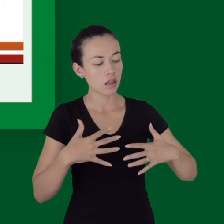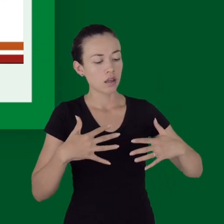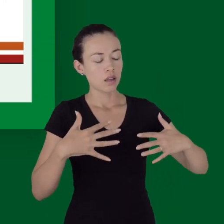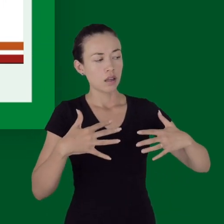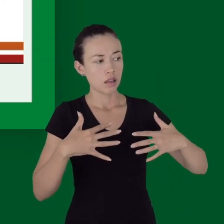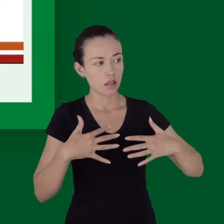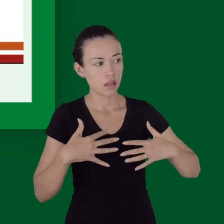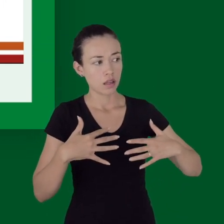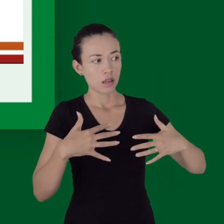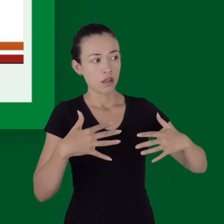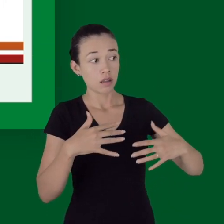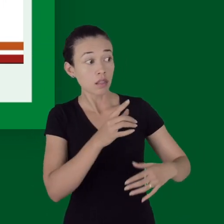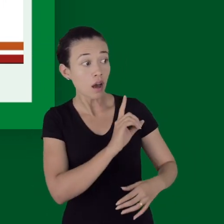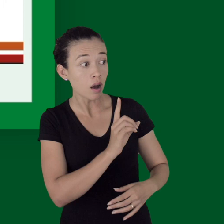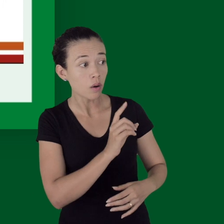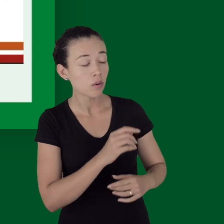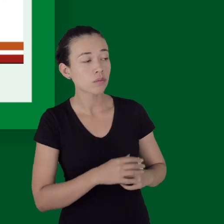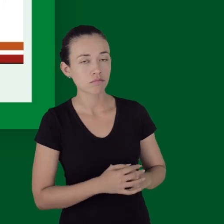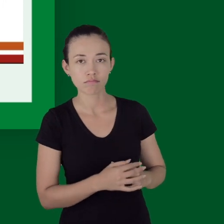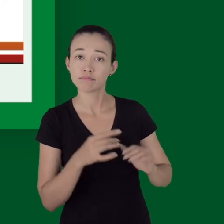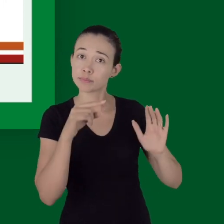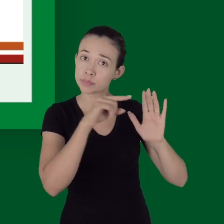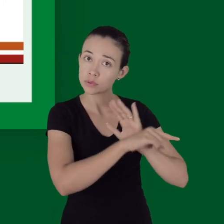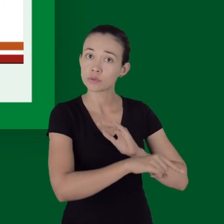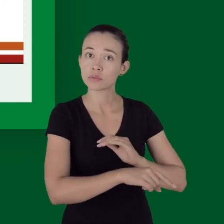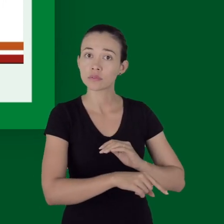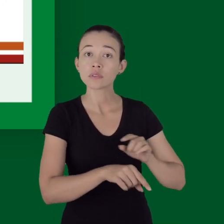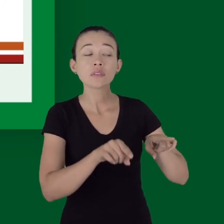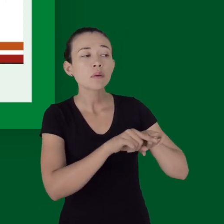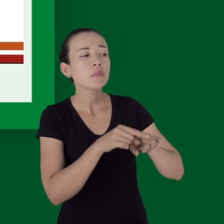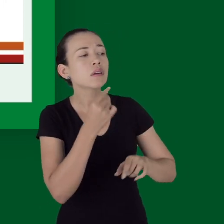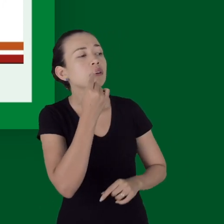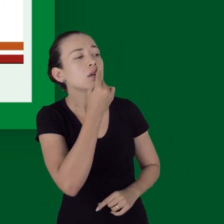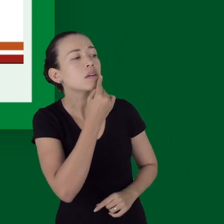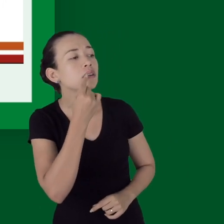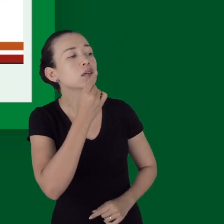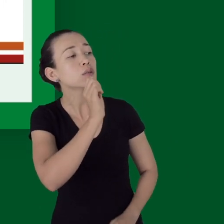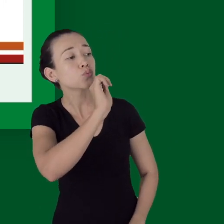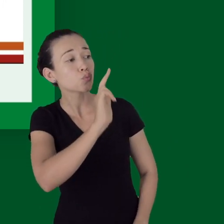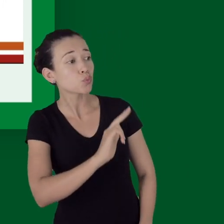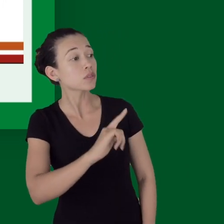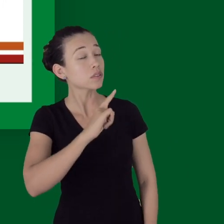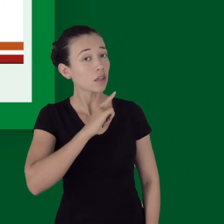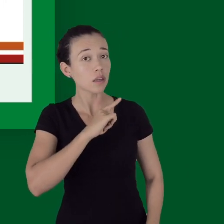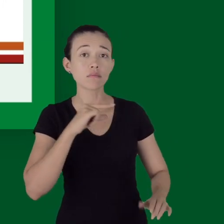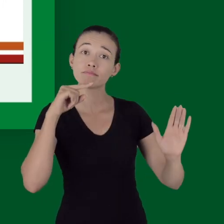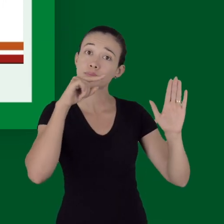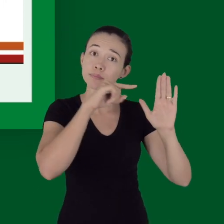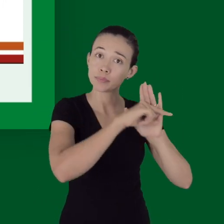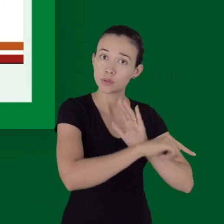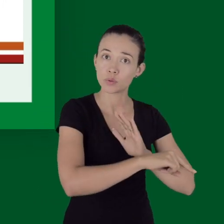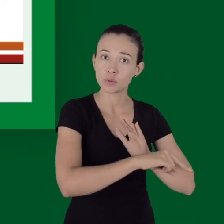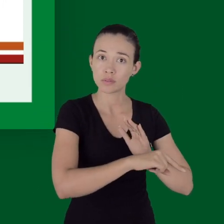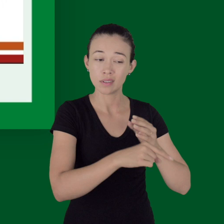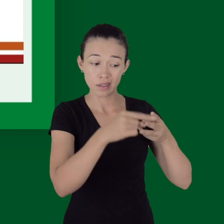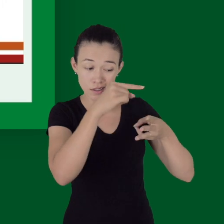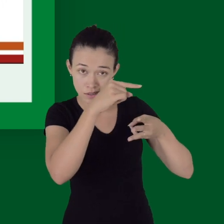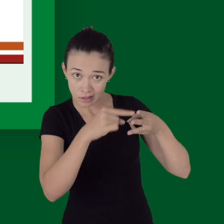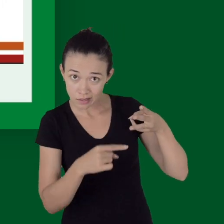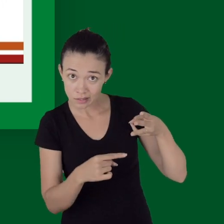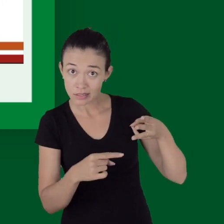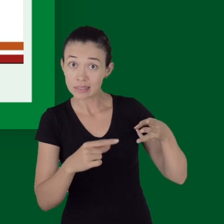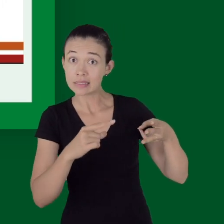se o paciente não respira, se o tórax não se movimenta, se o paciente está com cianose, coloração azul dos lábios.